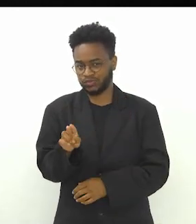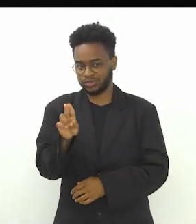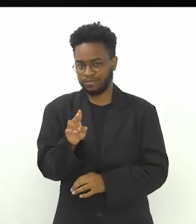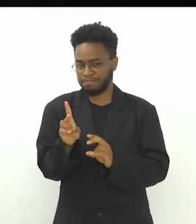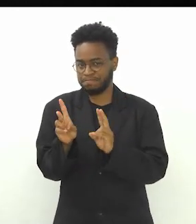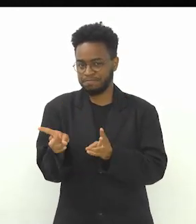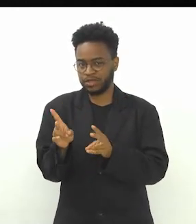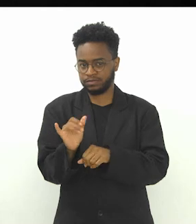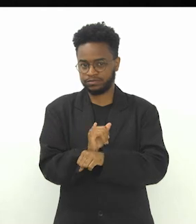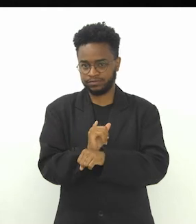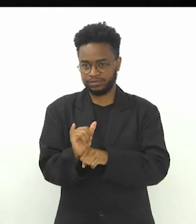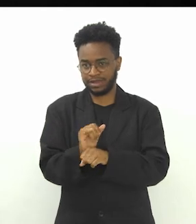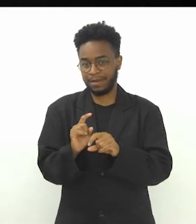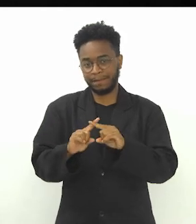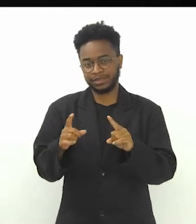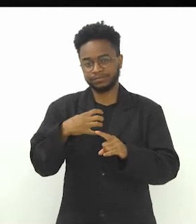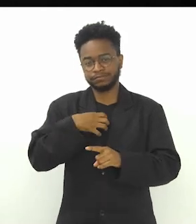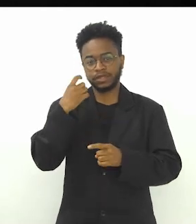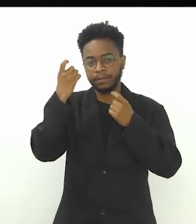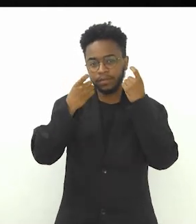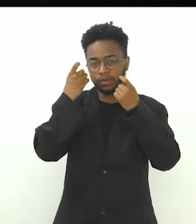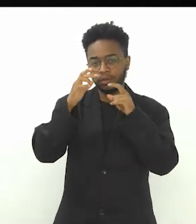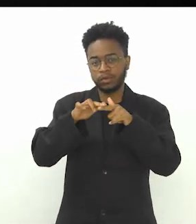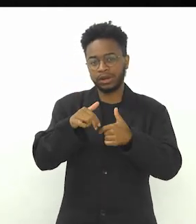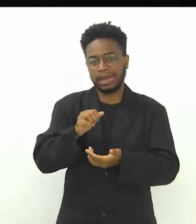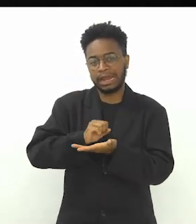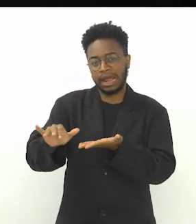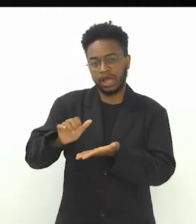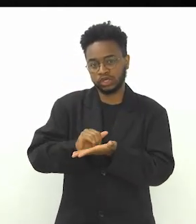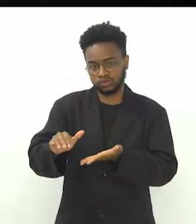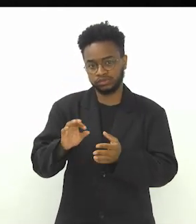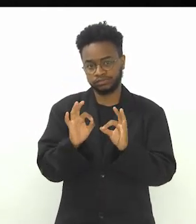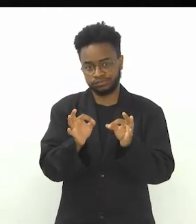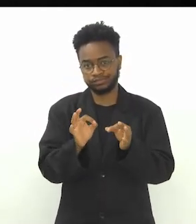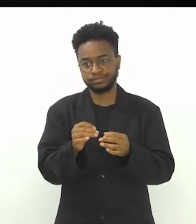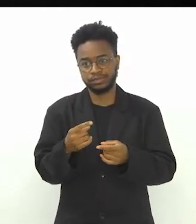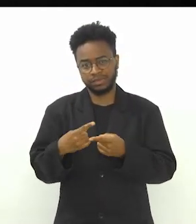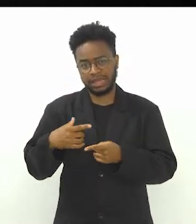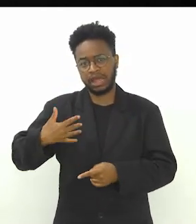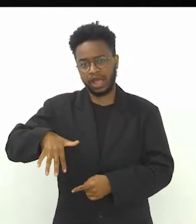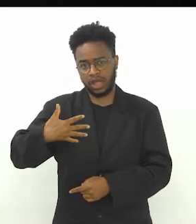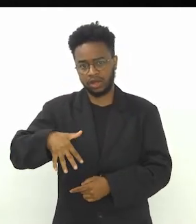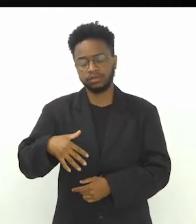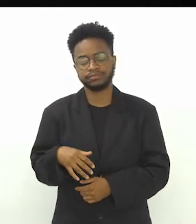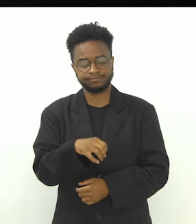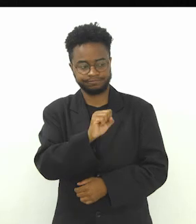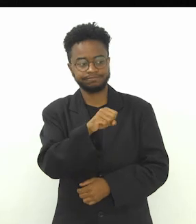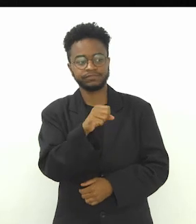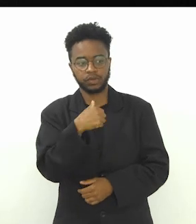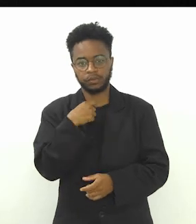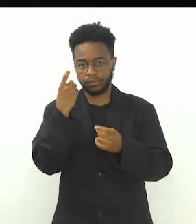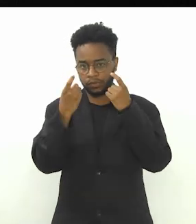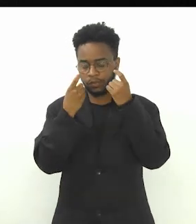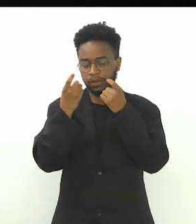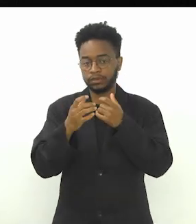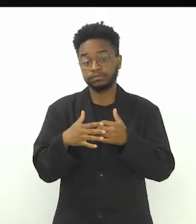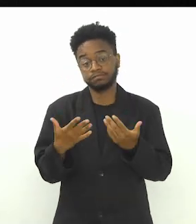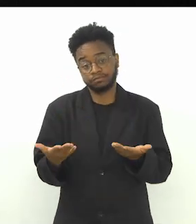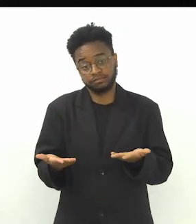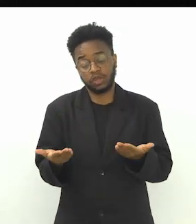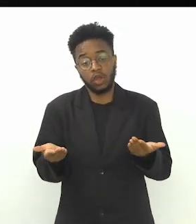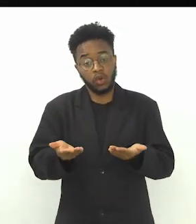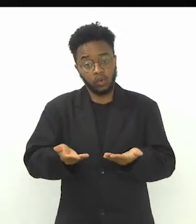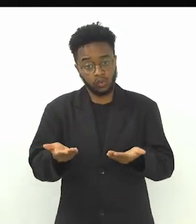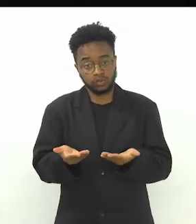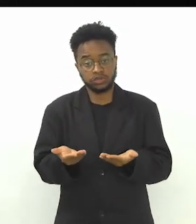recurso, mas eu fiquei muito preocupado com o custo. Naquela época era bem caro. O custo. E hoje em